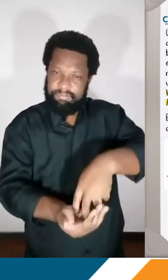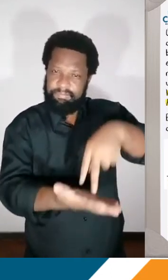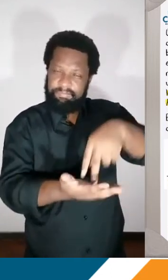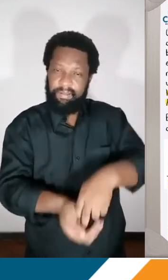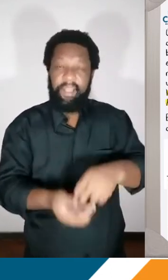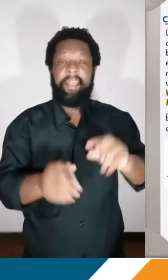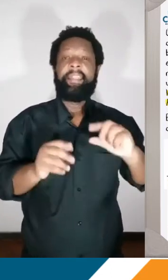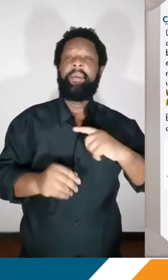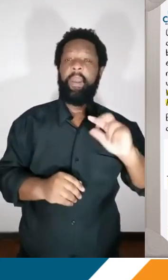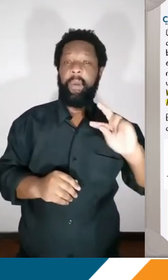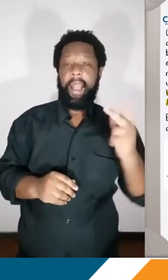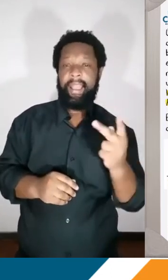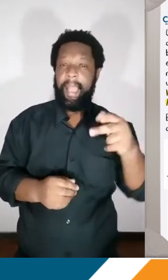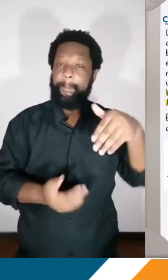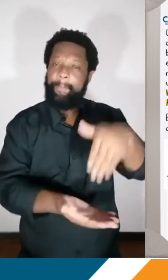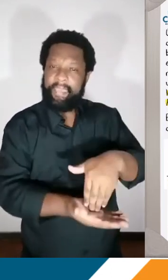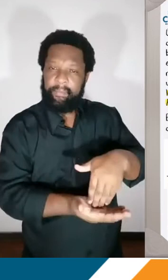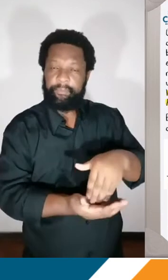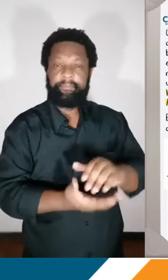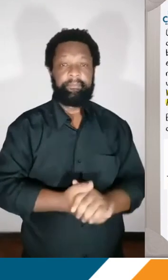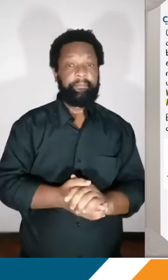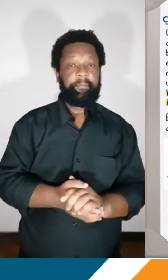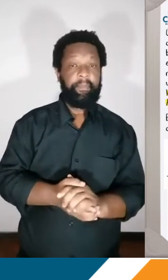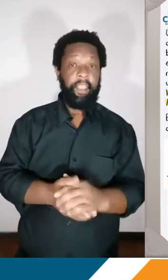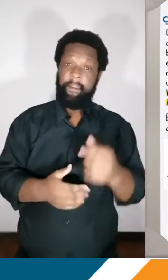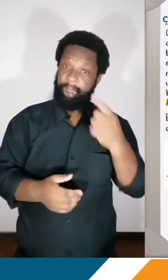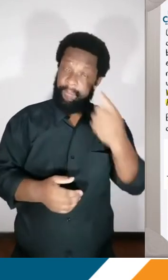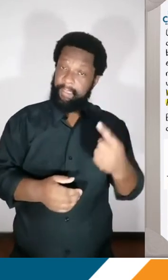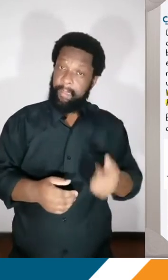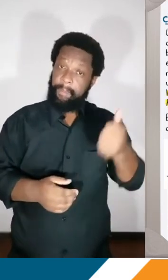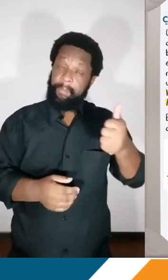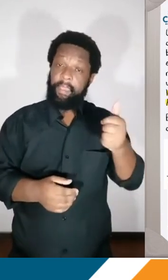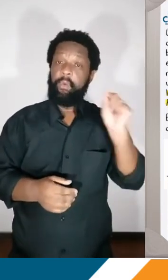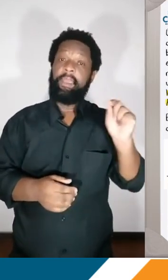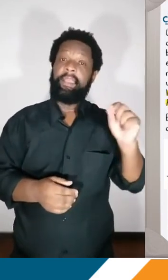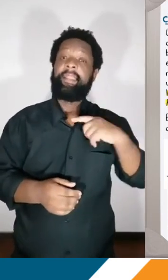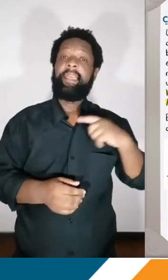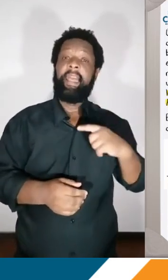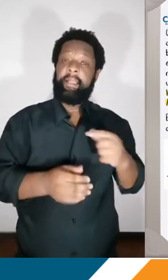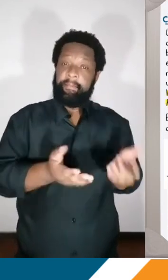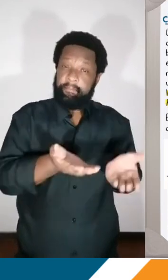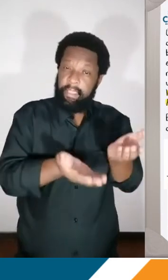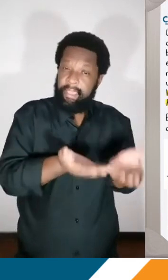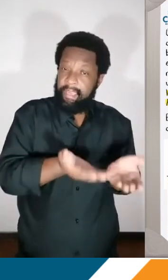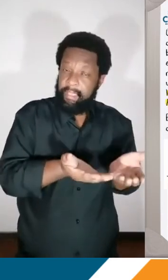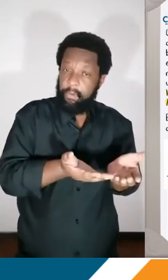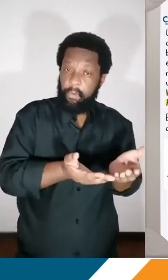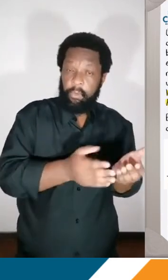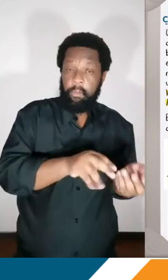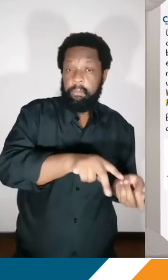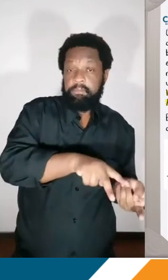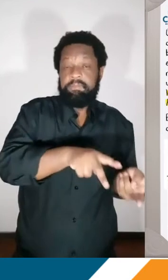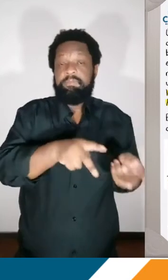aqui o H mínimo, certo? Nessa primeira situação, pessoal, a gente vai sair da posição de equilíbrio